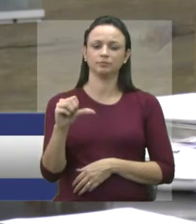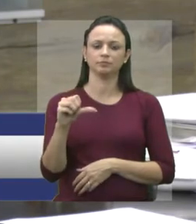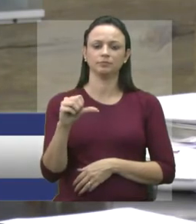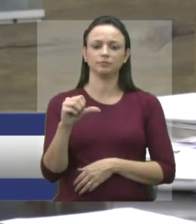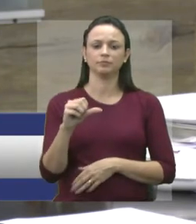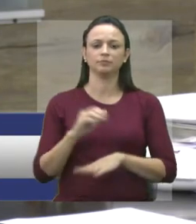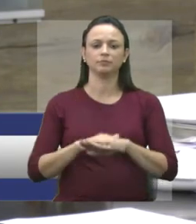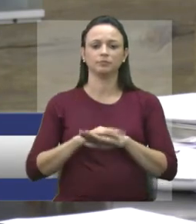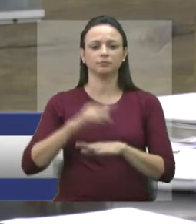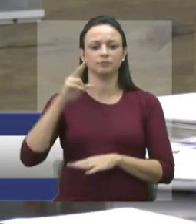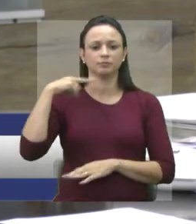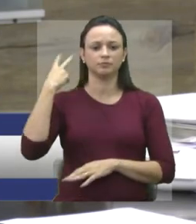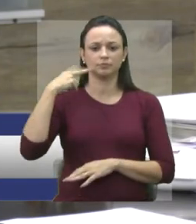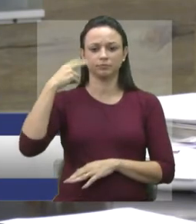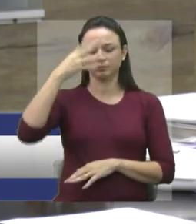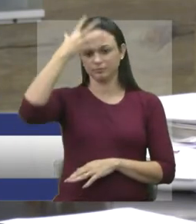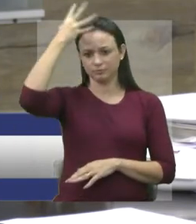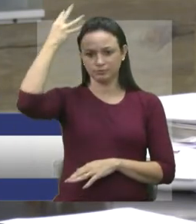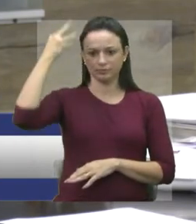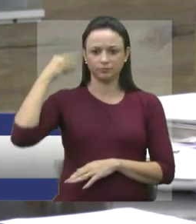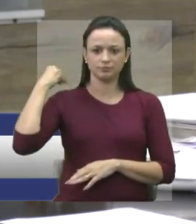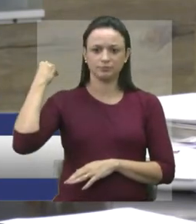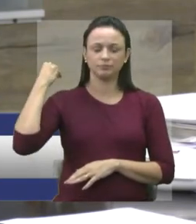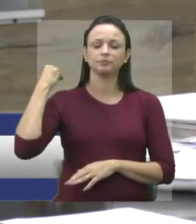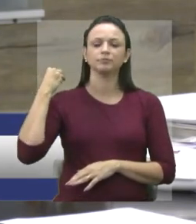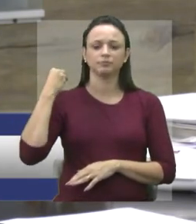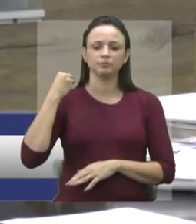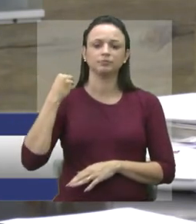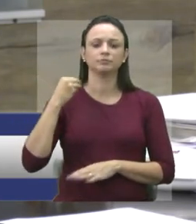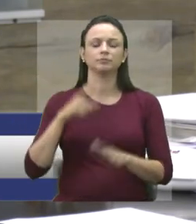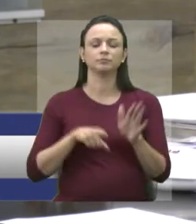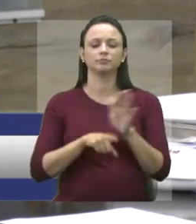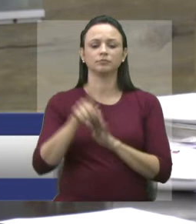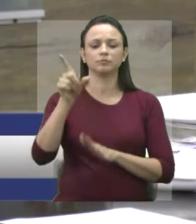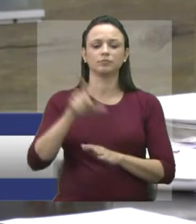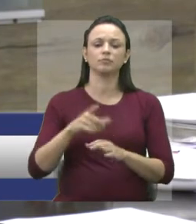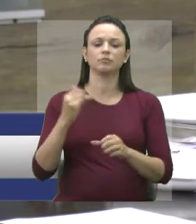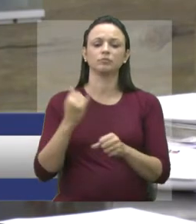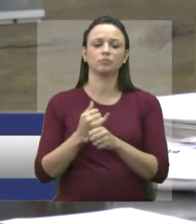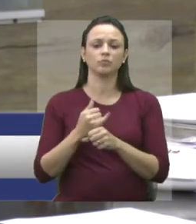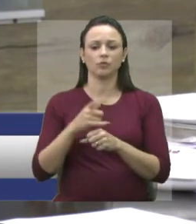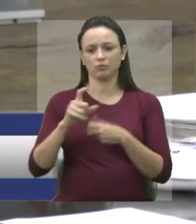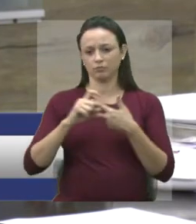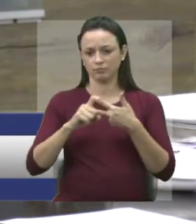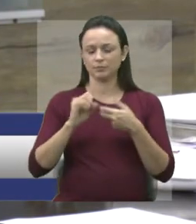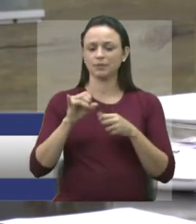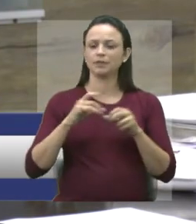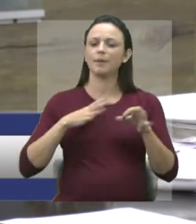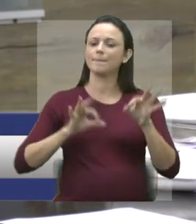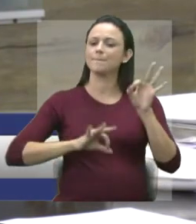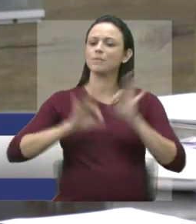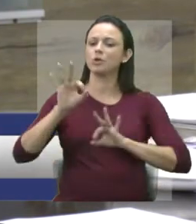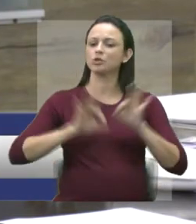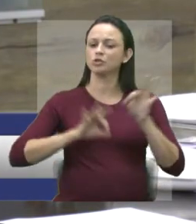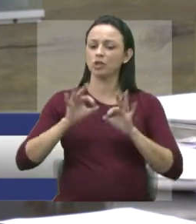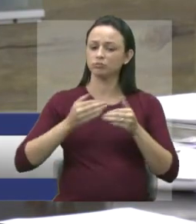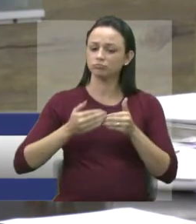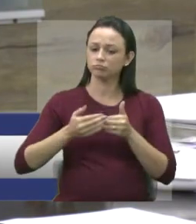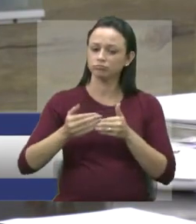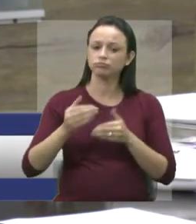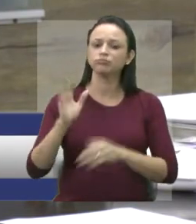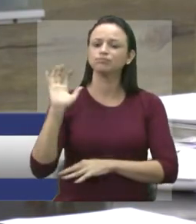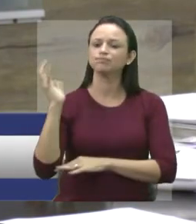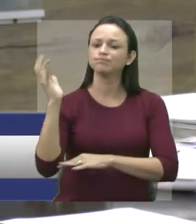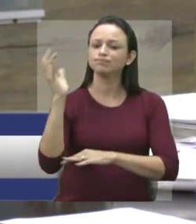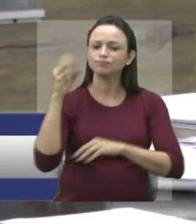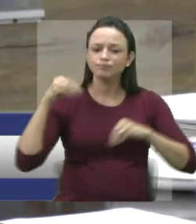633/2019, autoria vereadora Vivian Soares. Indagando ao chefe do Executivo se existe projeto vigente de urbanização